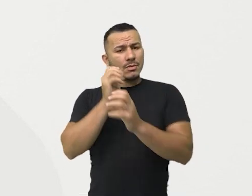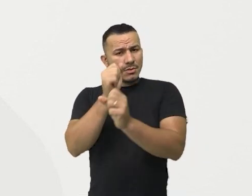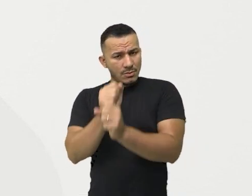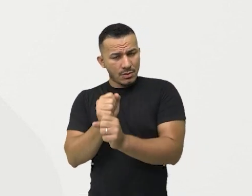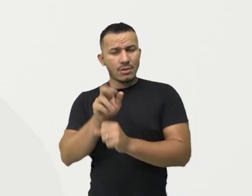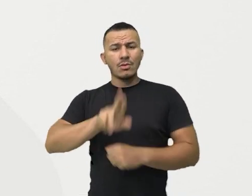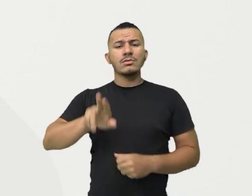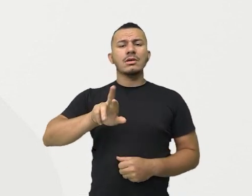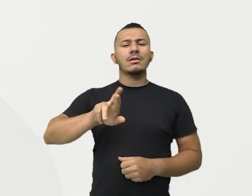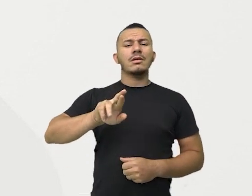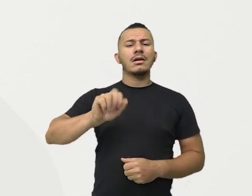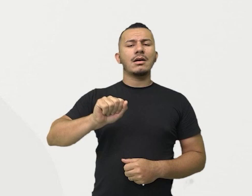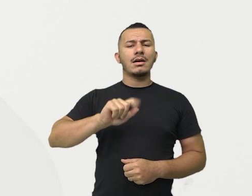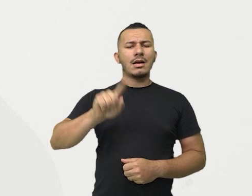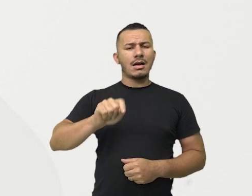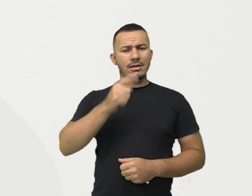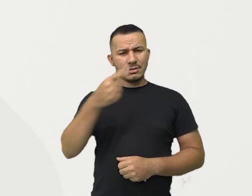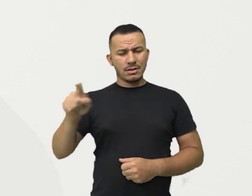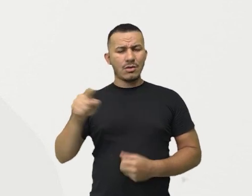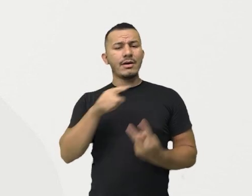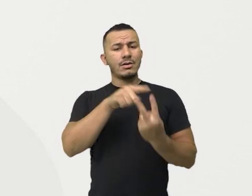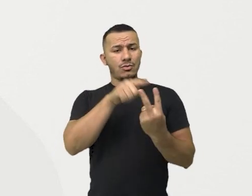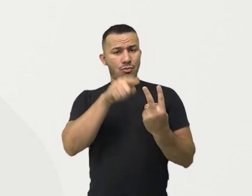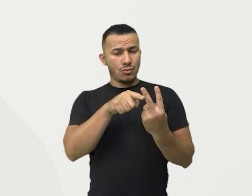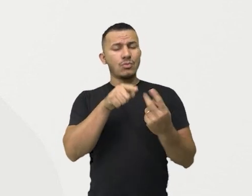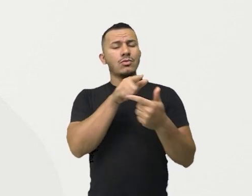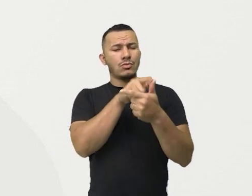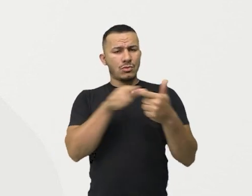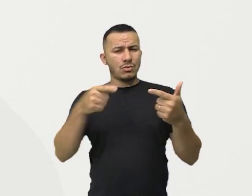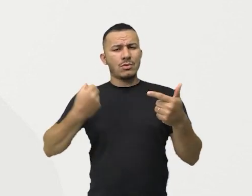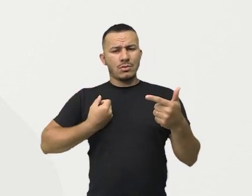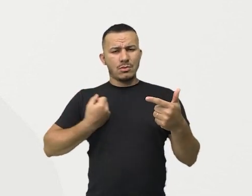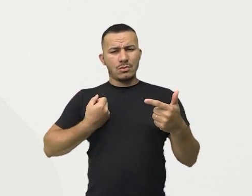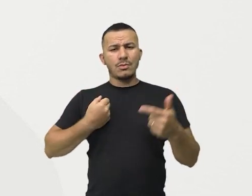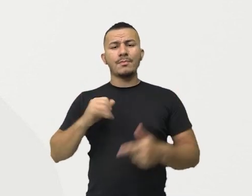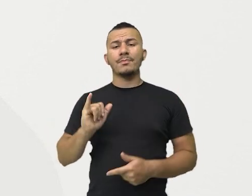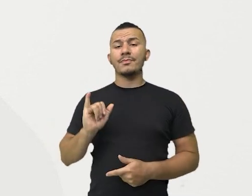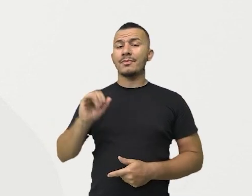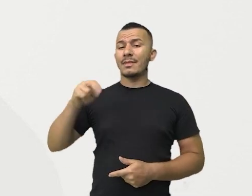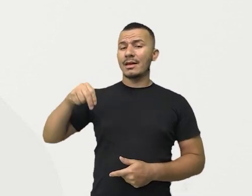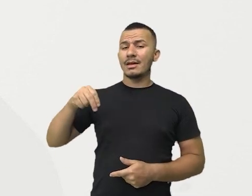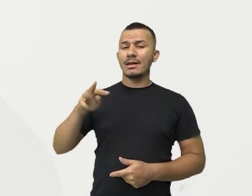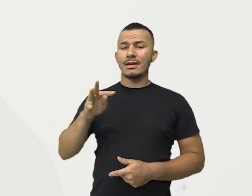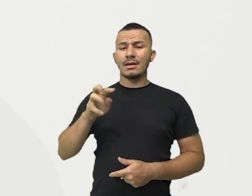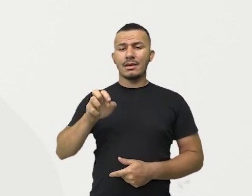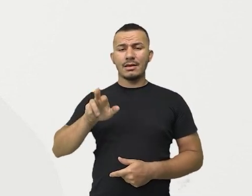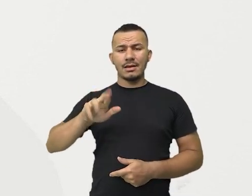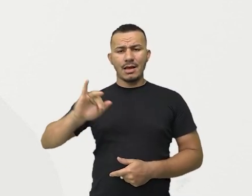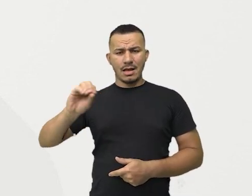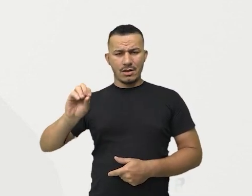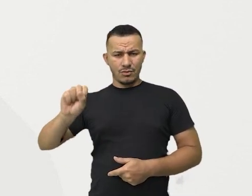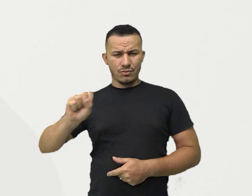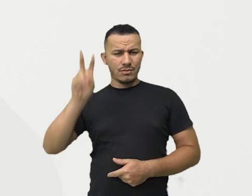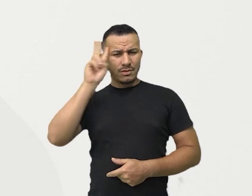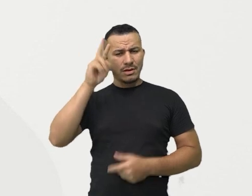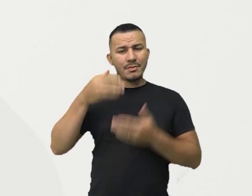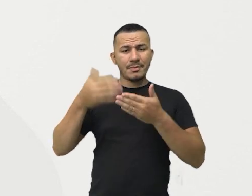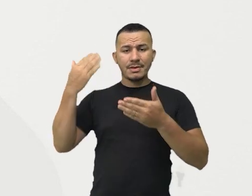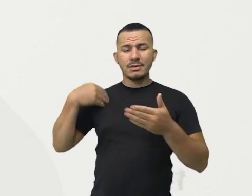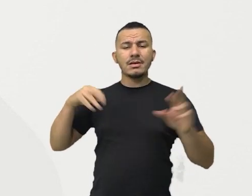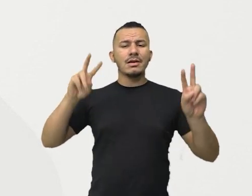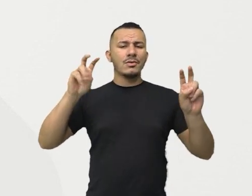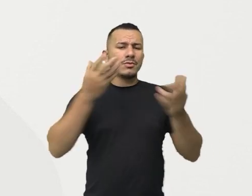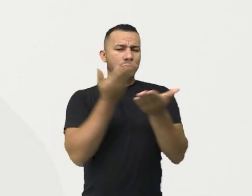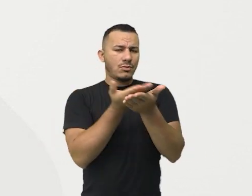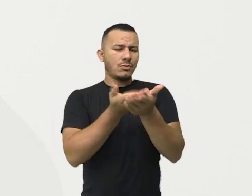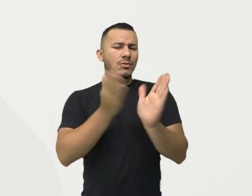razão, divisão de dois números inteiros. Você tem que ficar atento também, lembrando que vocês já estudaram números inteiros, né? Que são